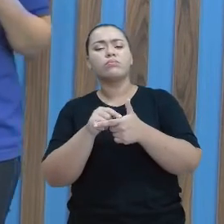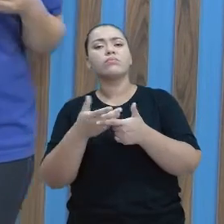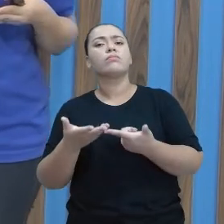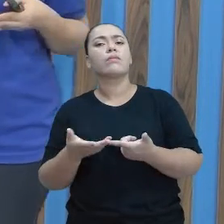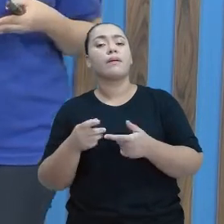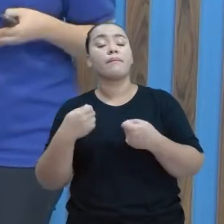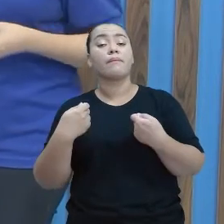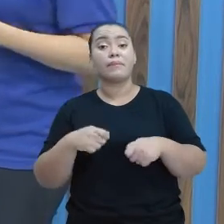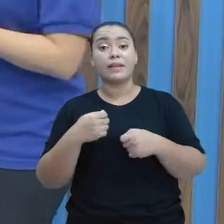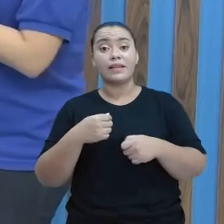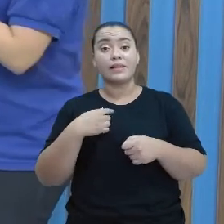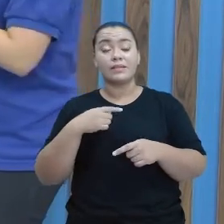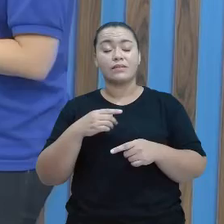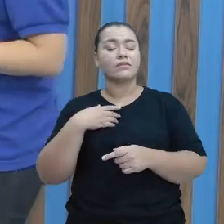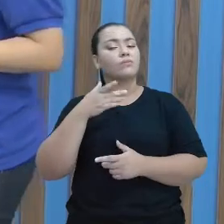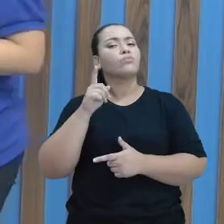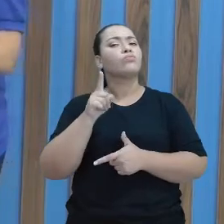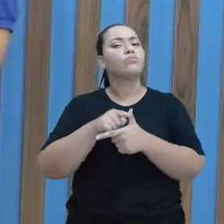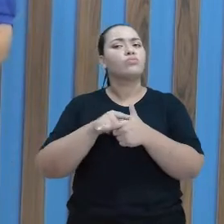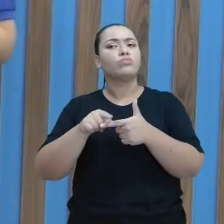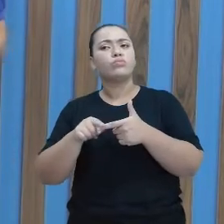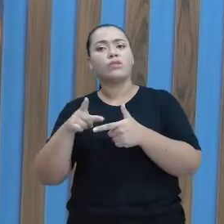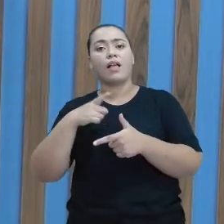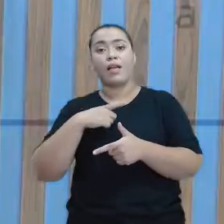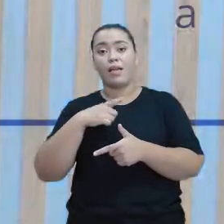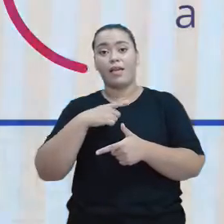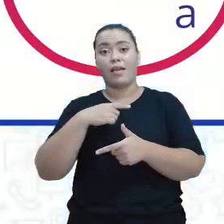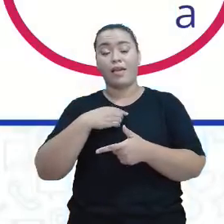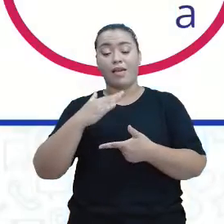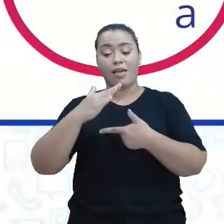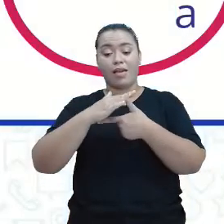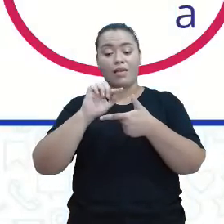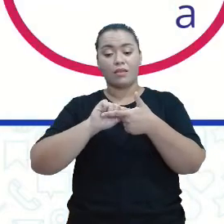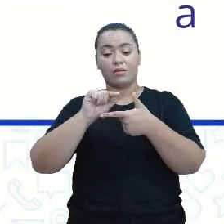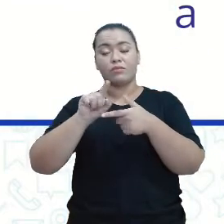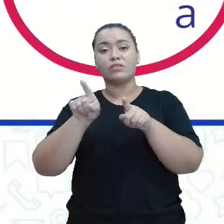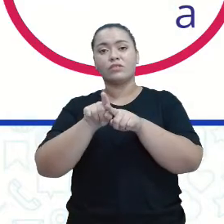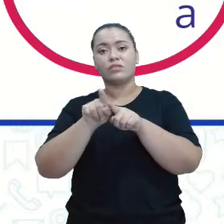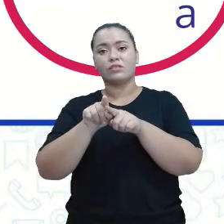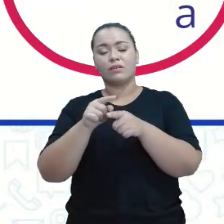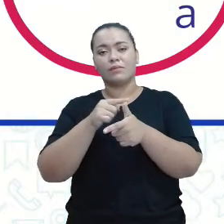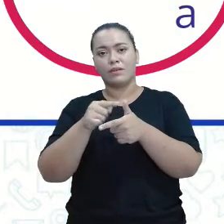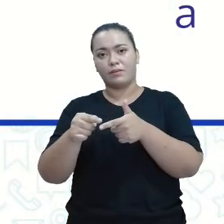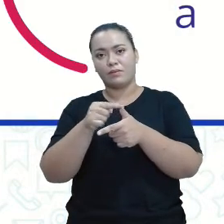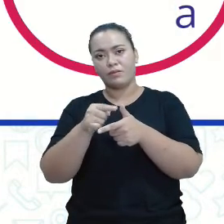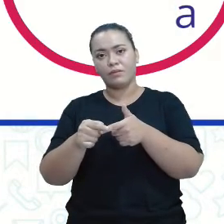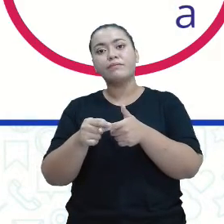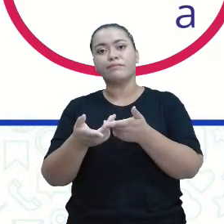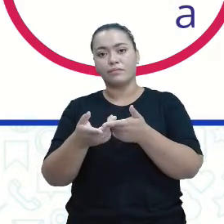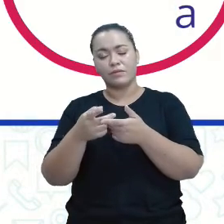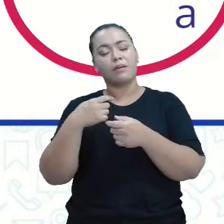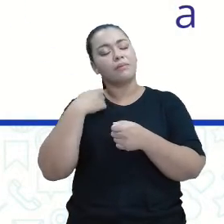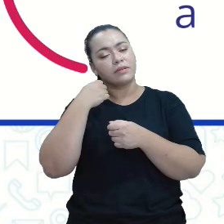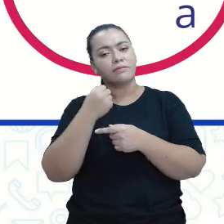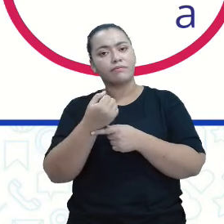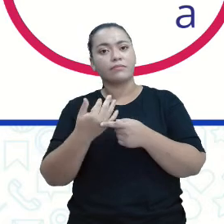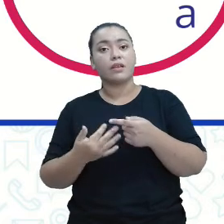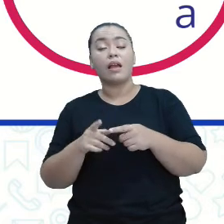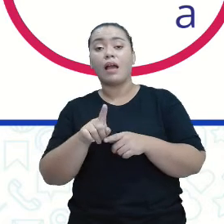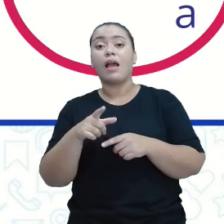a divisão entre o cateto oposto e a hipotenusa, né? Vai confeccionar essa fração. E aí a gente falou